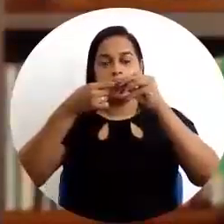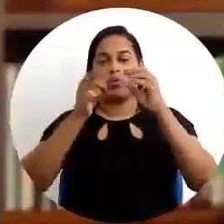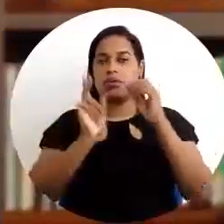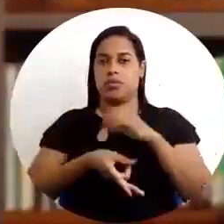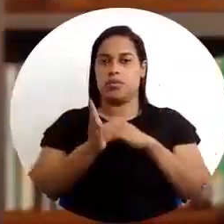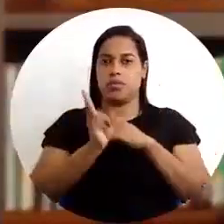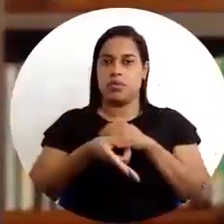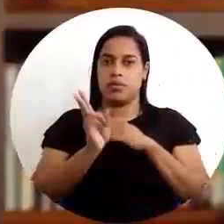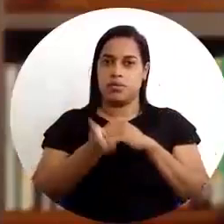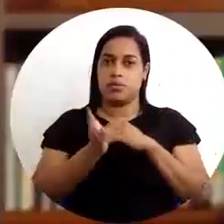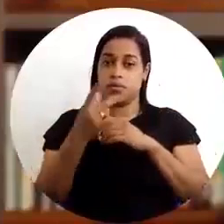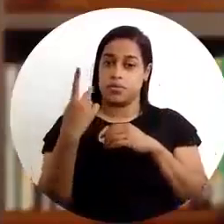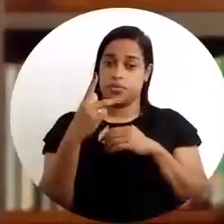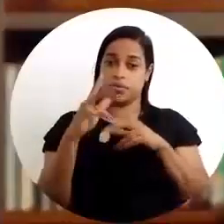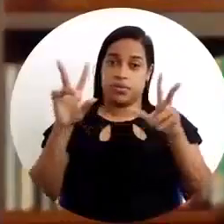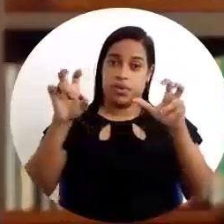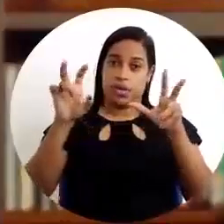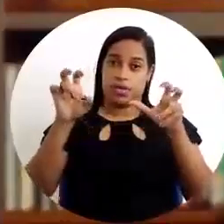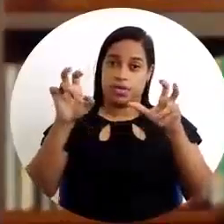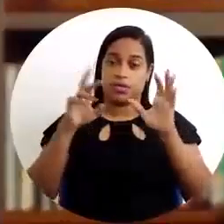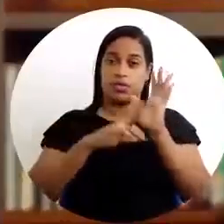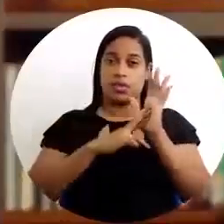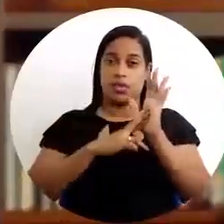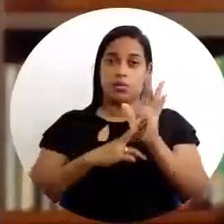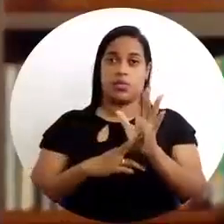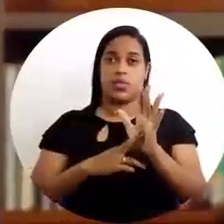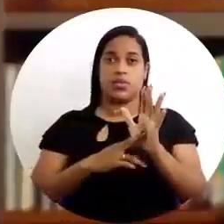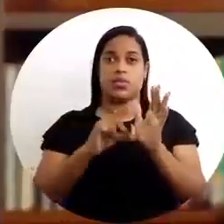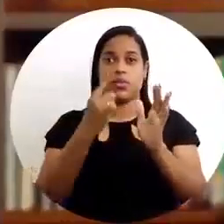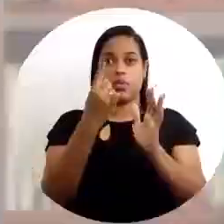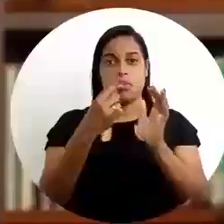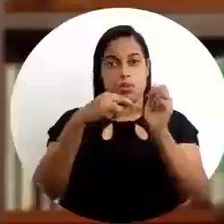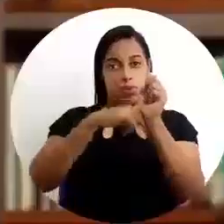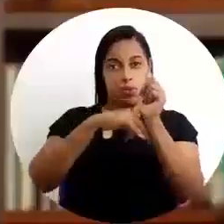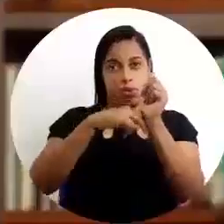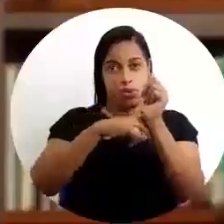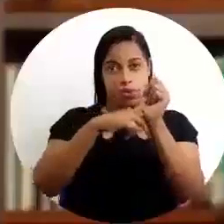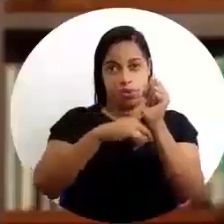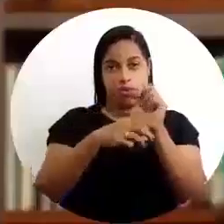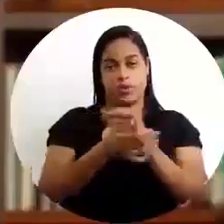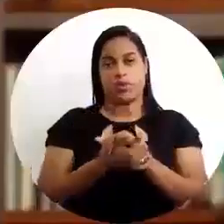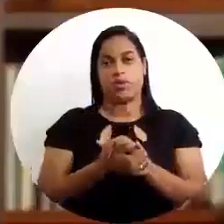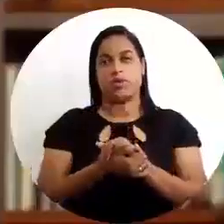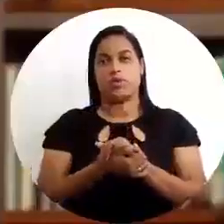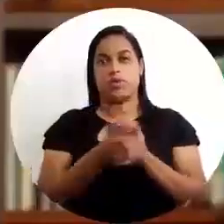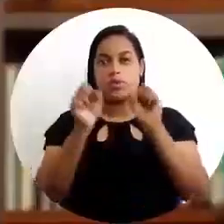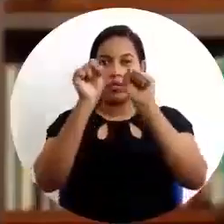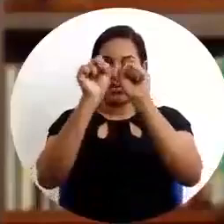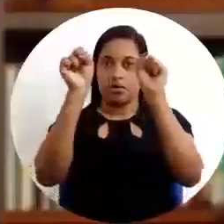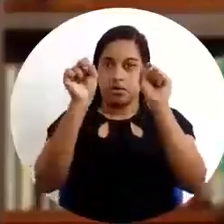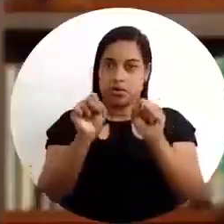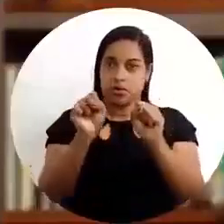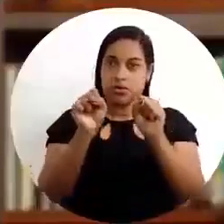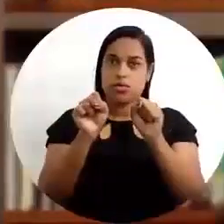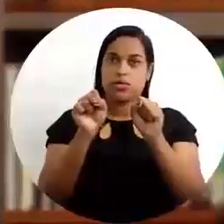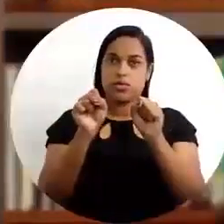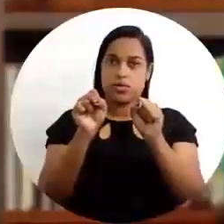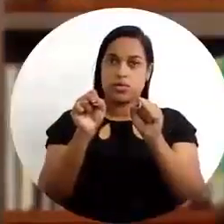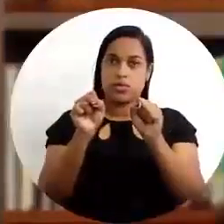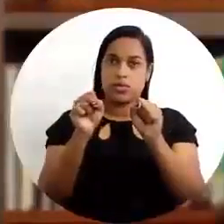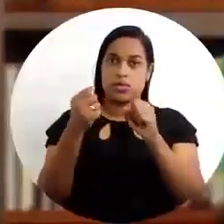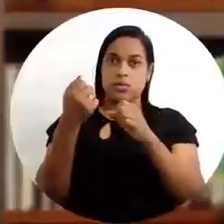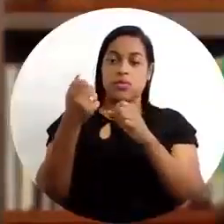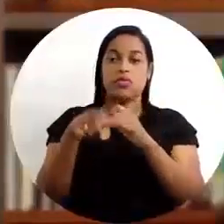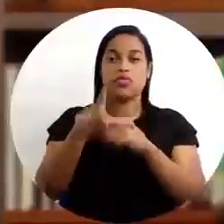predomina. Esse assunto ele é representado por um código. O sistema de classificação é uma escolha